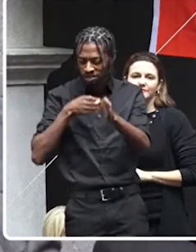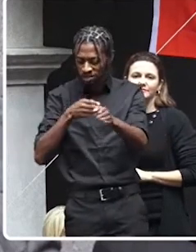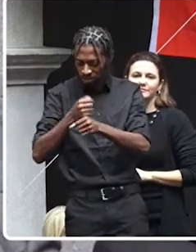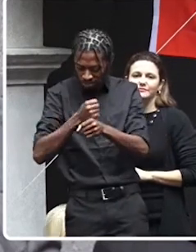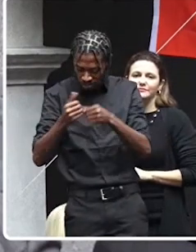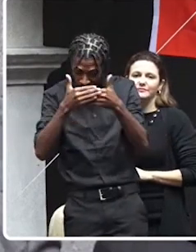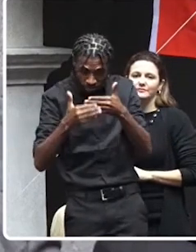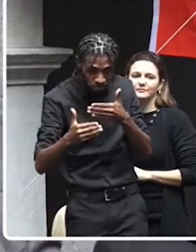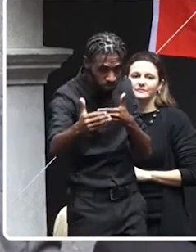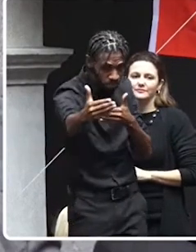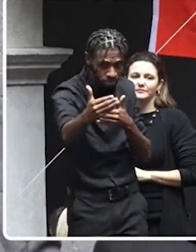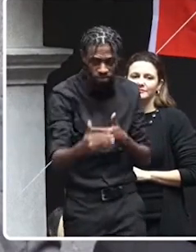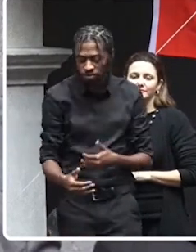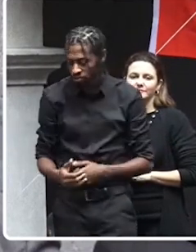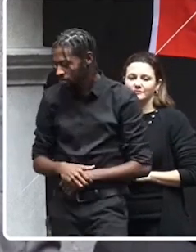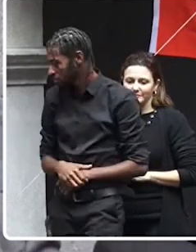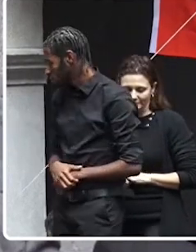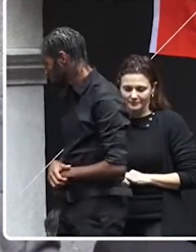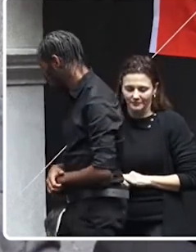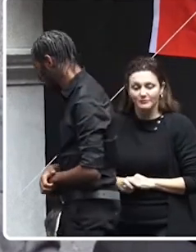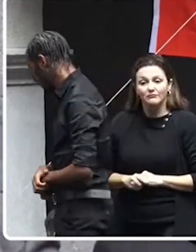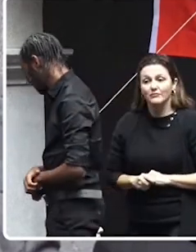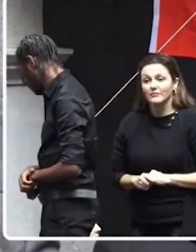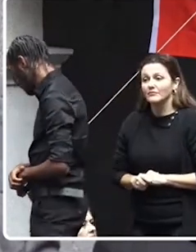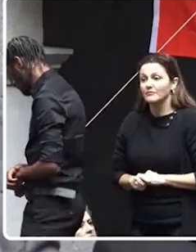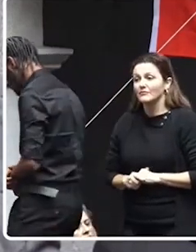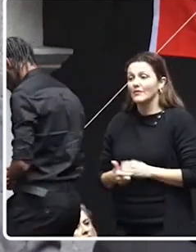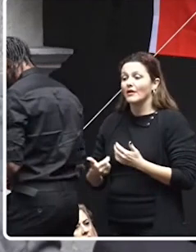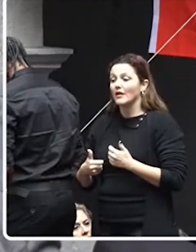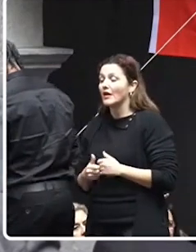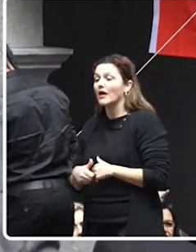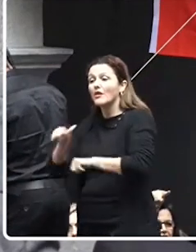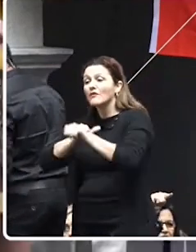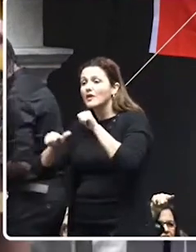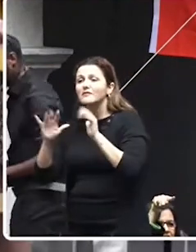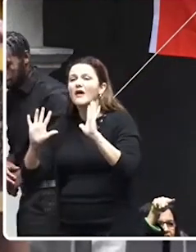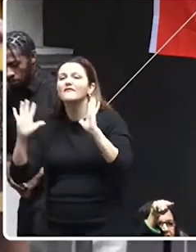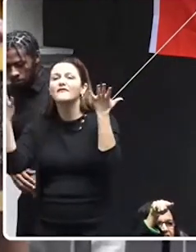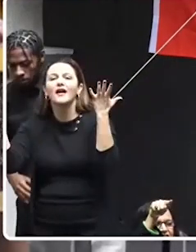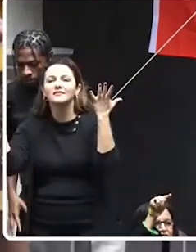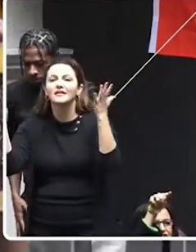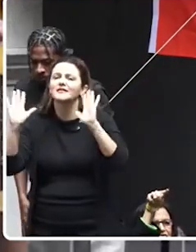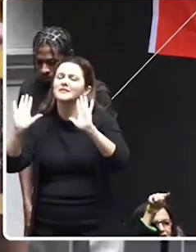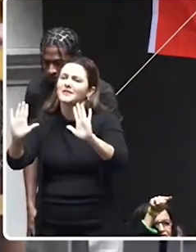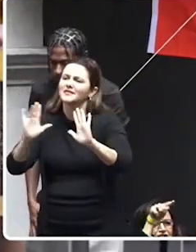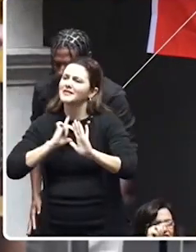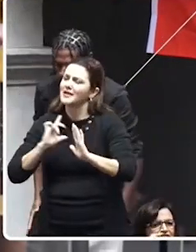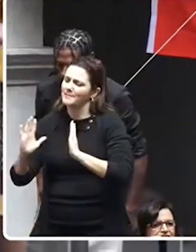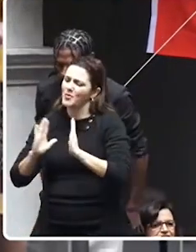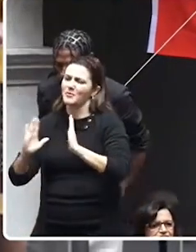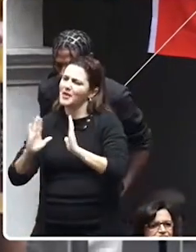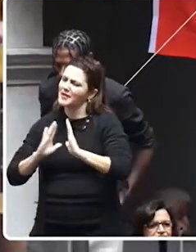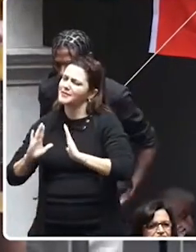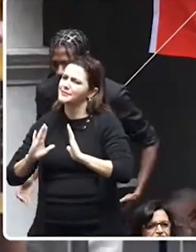próximos anos. Ao invés de uma festa cívica, estamos passando por um momento de